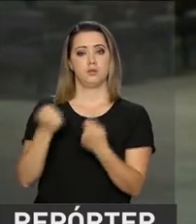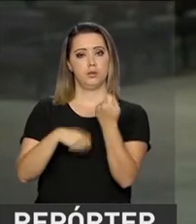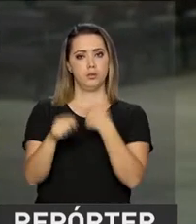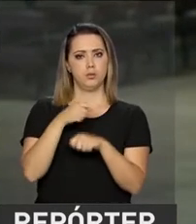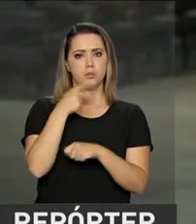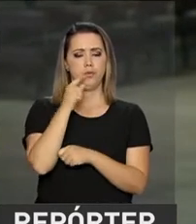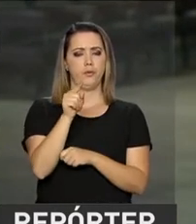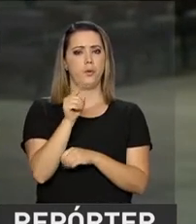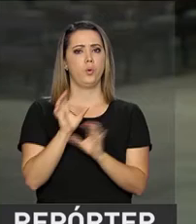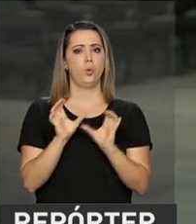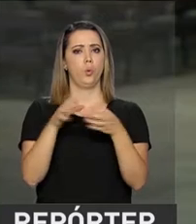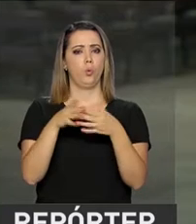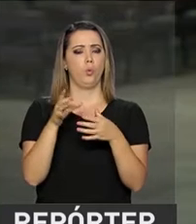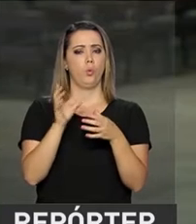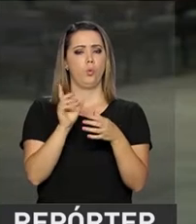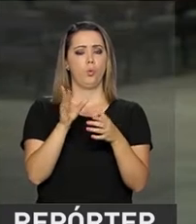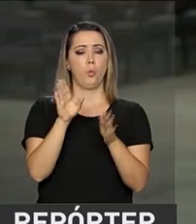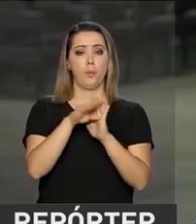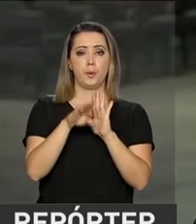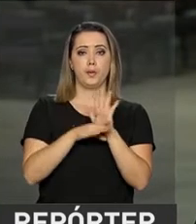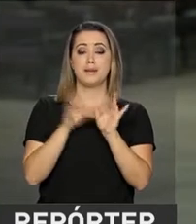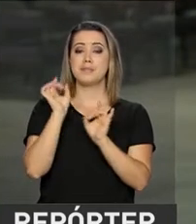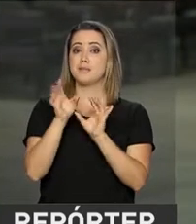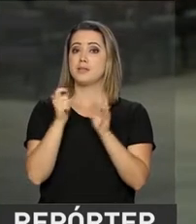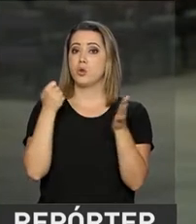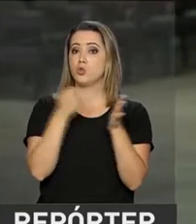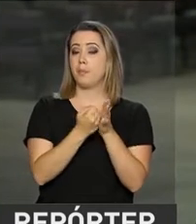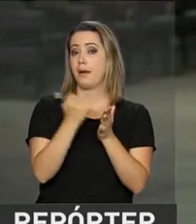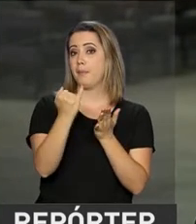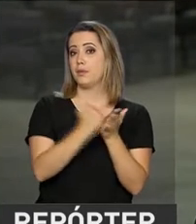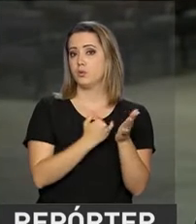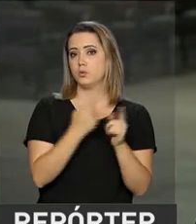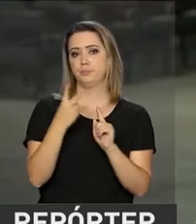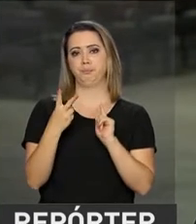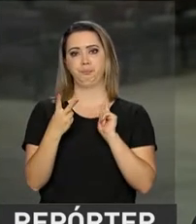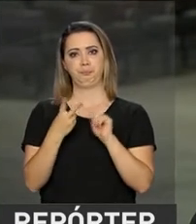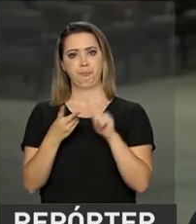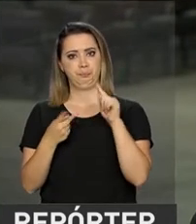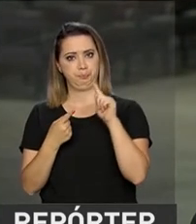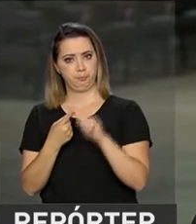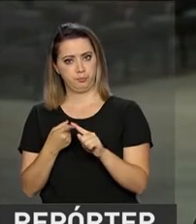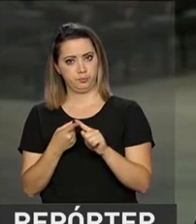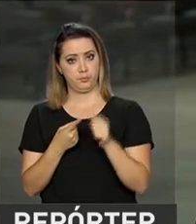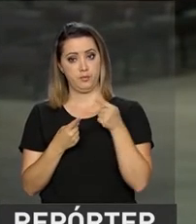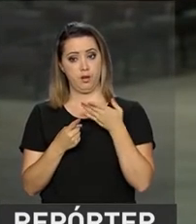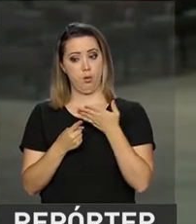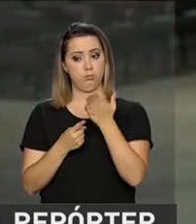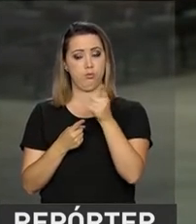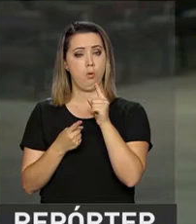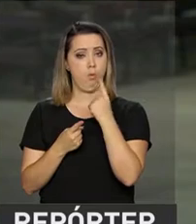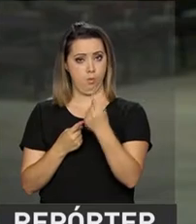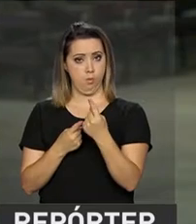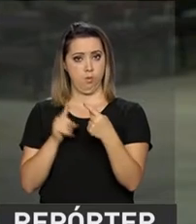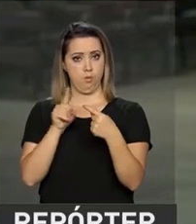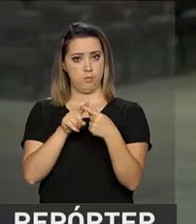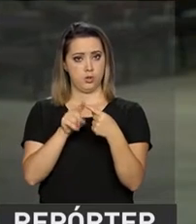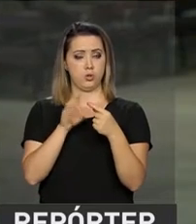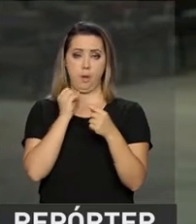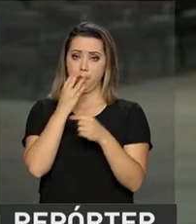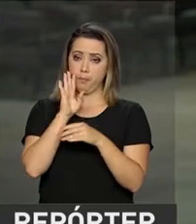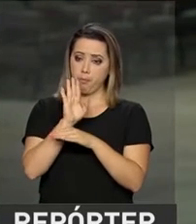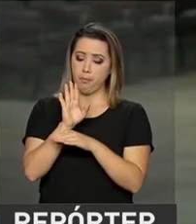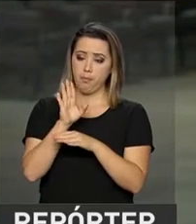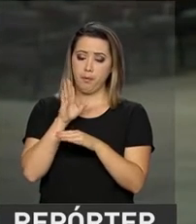programa especial de regularização tributária obviamente tem dois objetivos ser um programa benéfico para pessoas